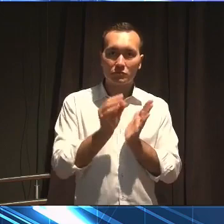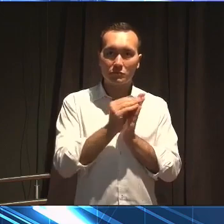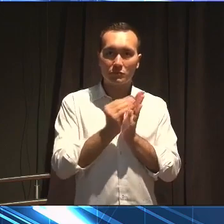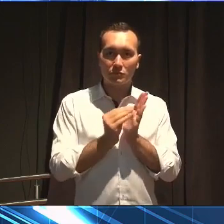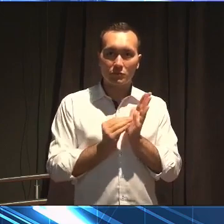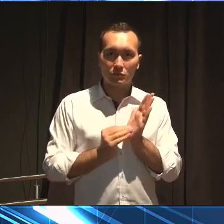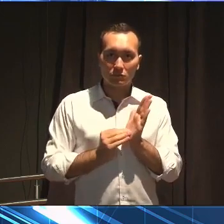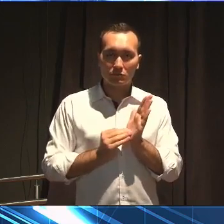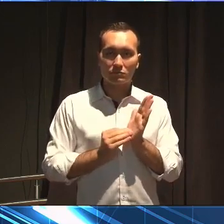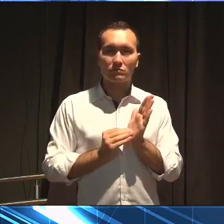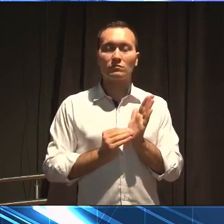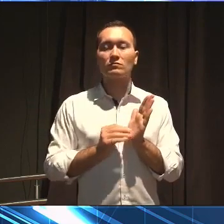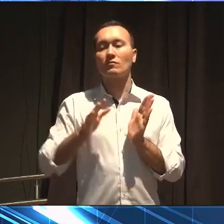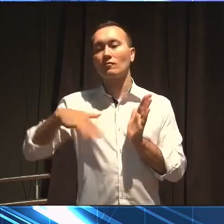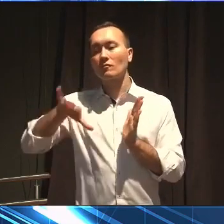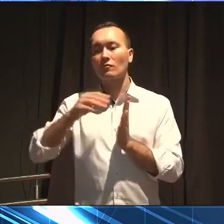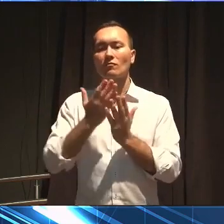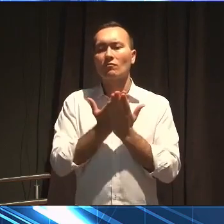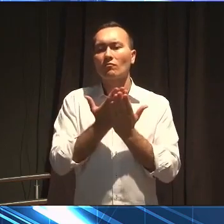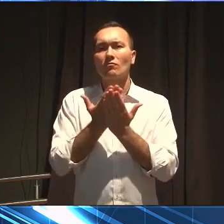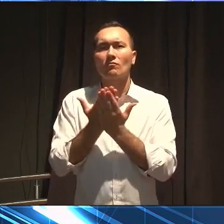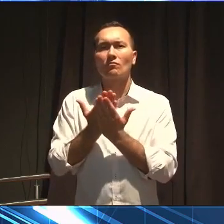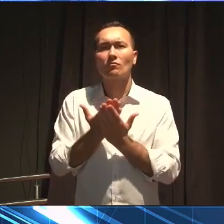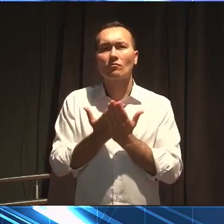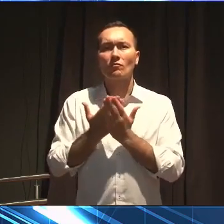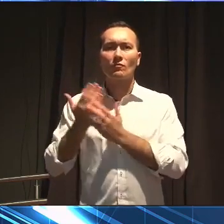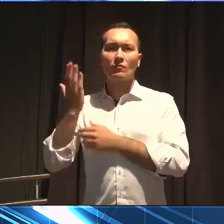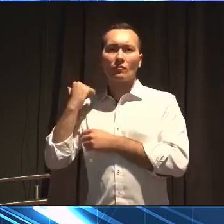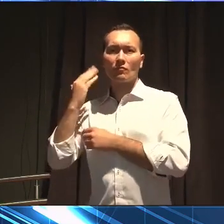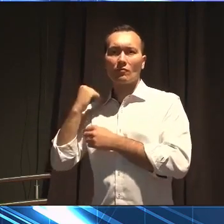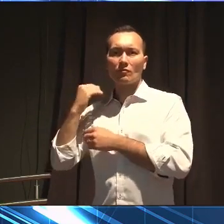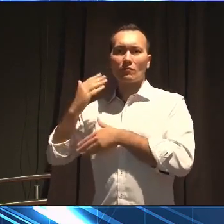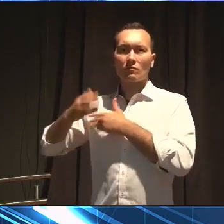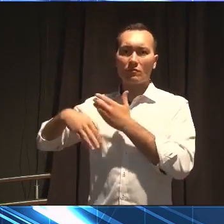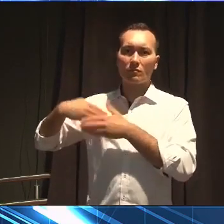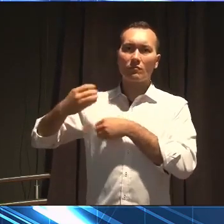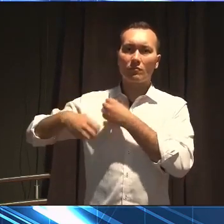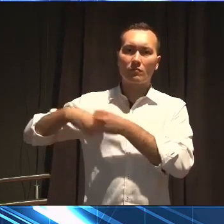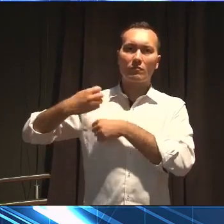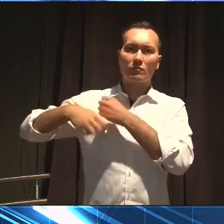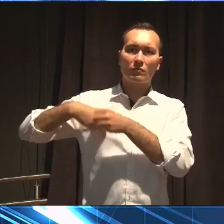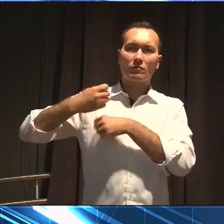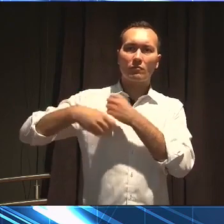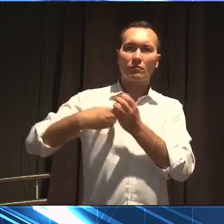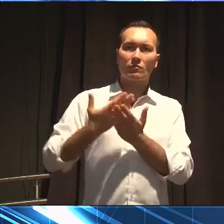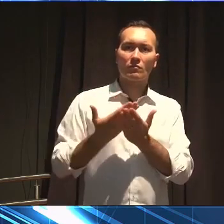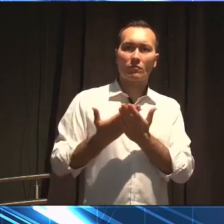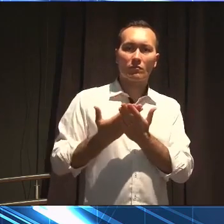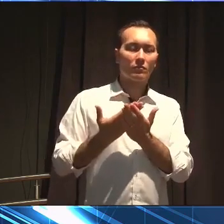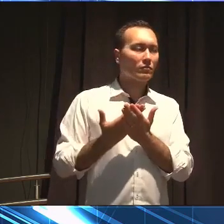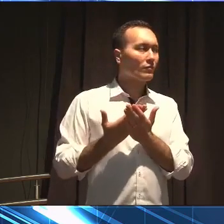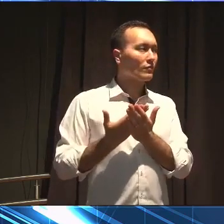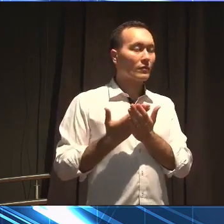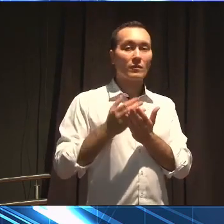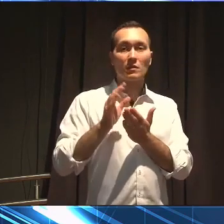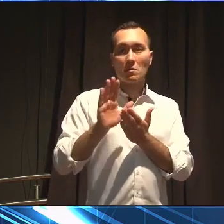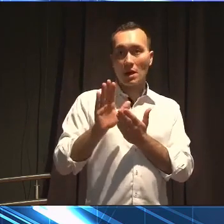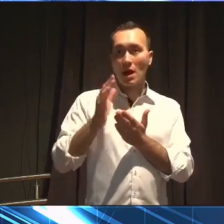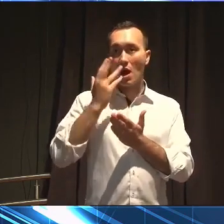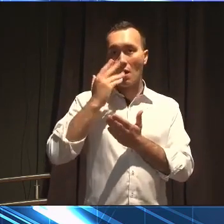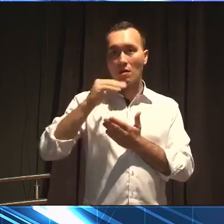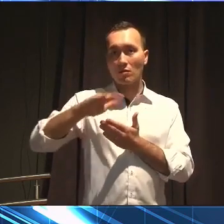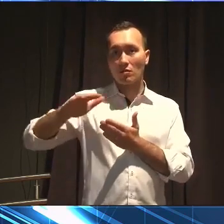Transformação, onde eles fizeram um estudo ao longo do tempo e com as mesmas amostras, ou seja, as mesmas